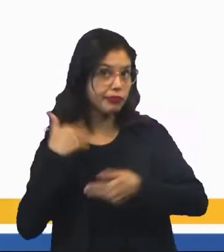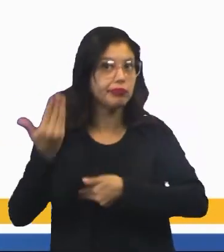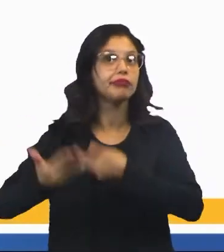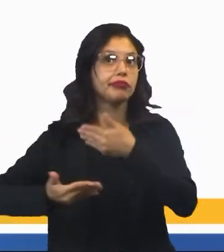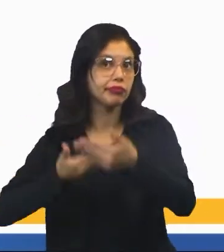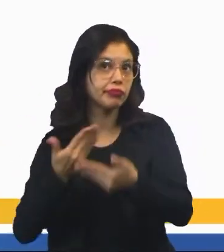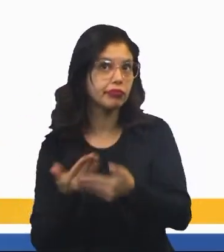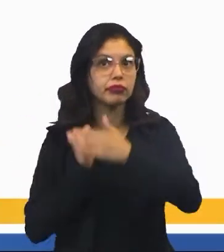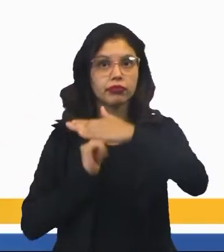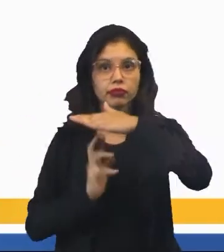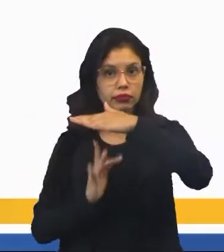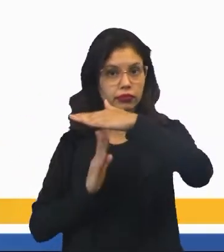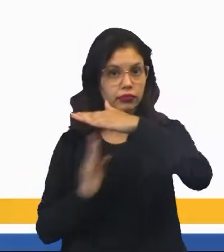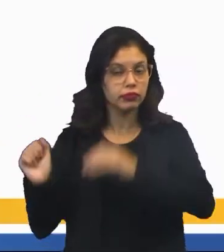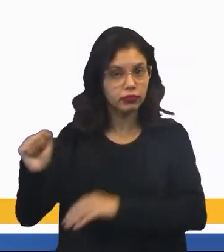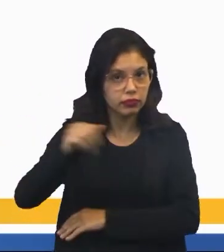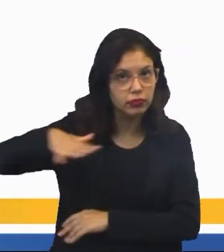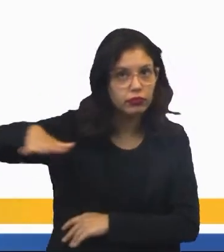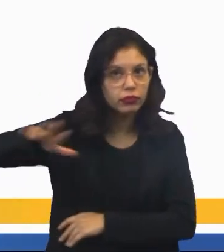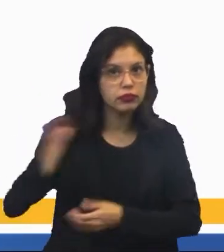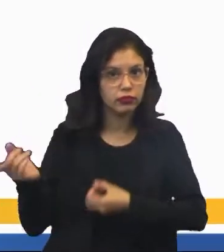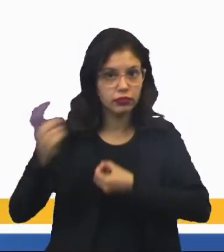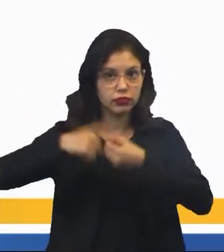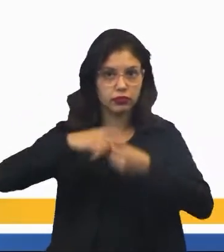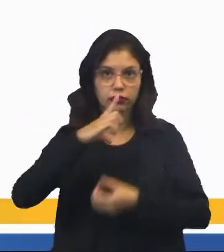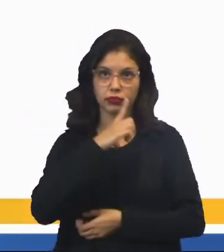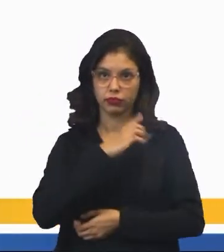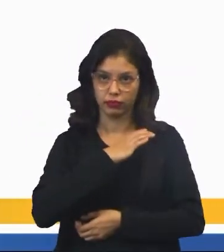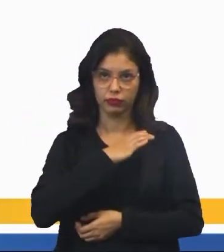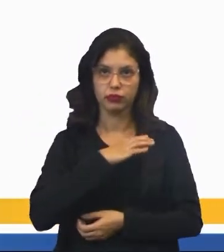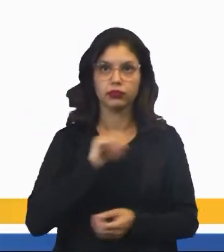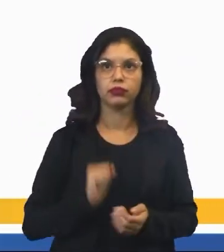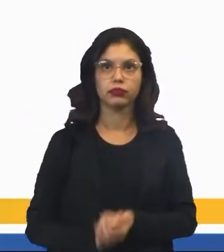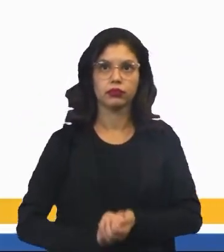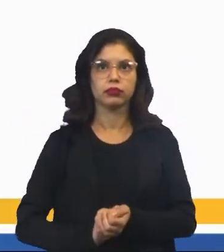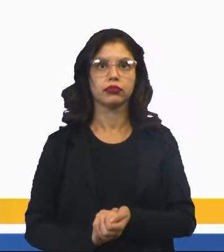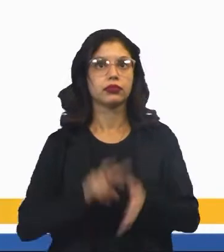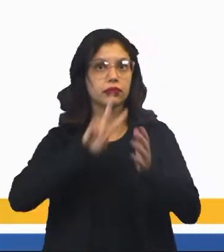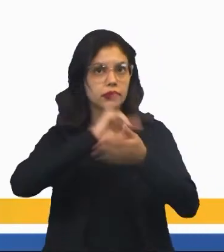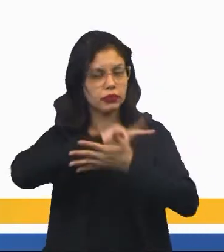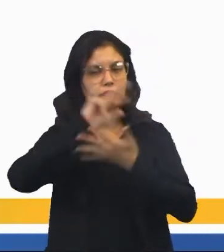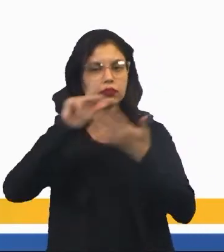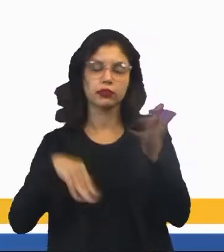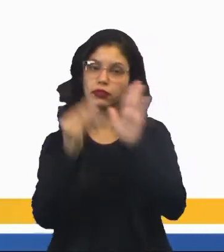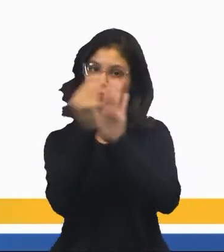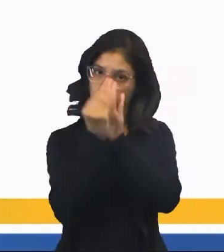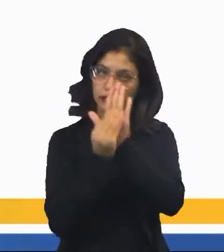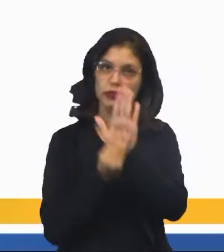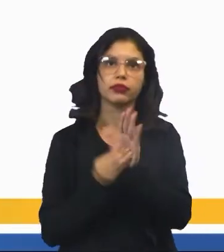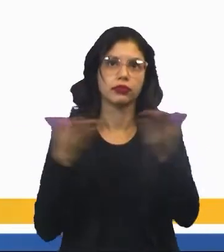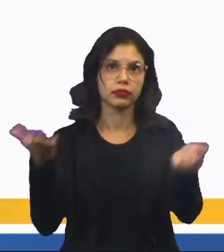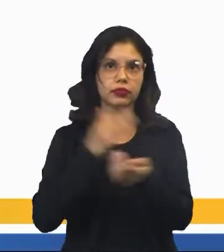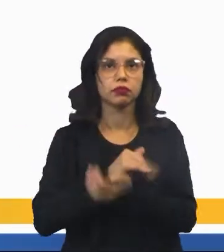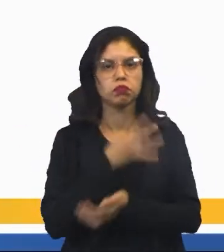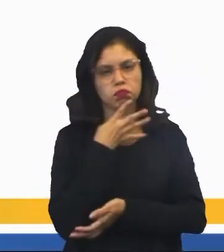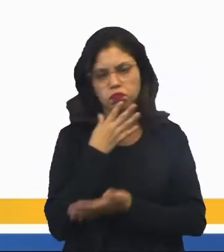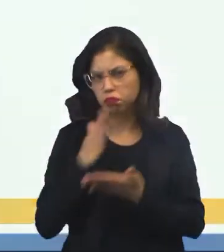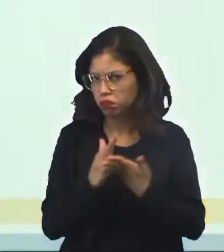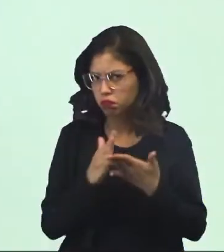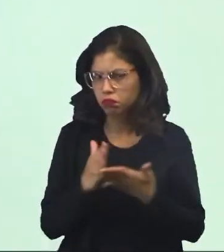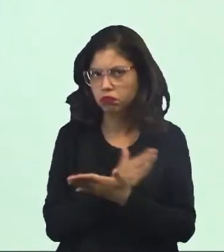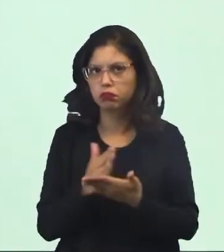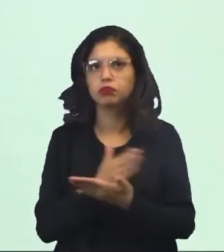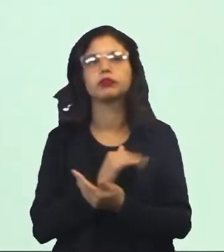Então, esse processo migratório do campo para a cidade se dá por vários fatores. Vamos conhecer